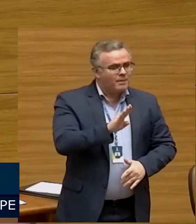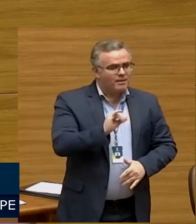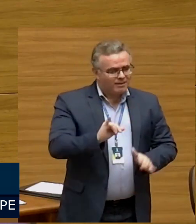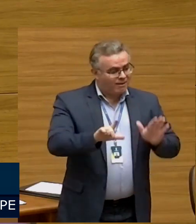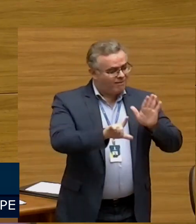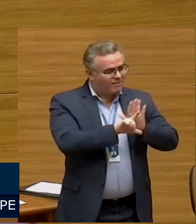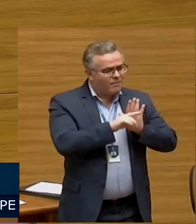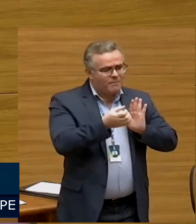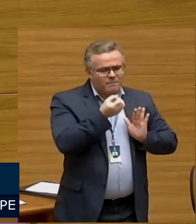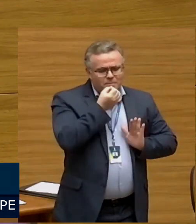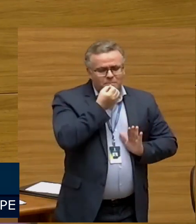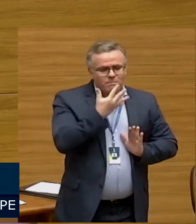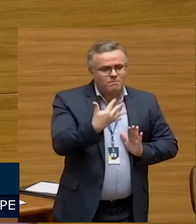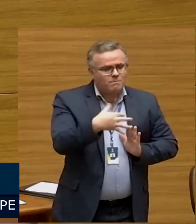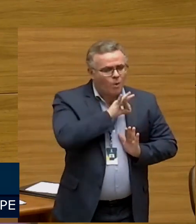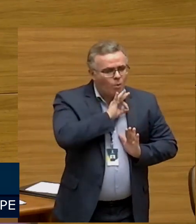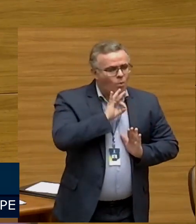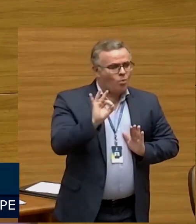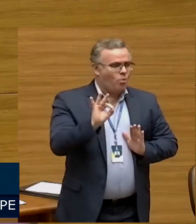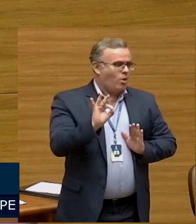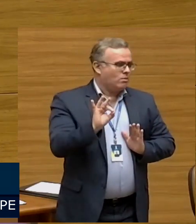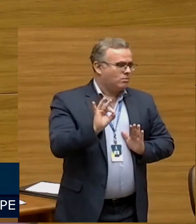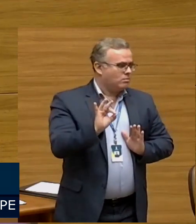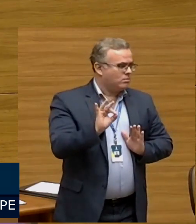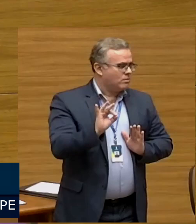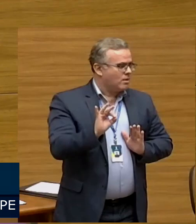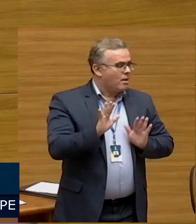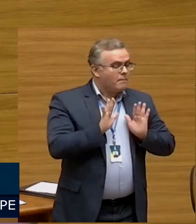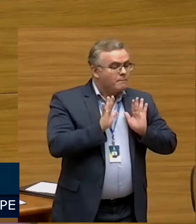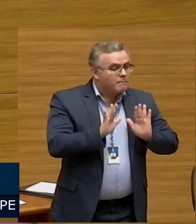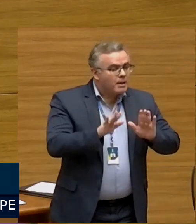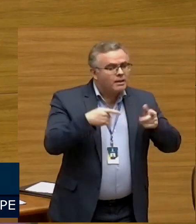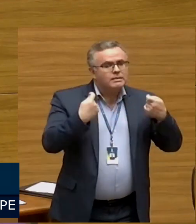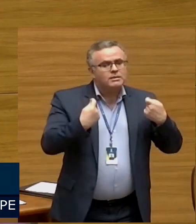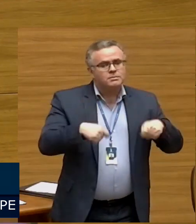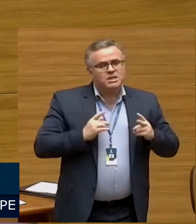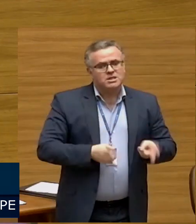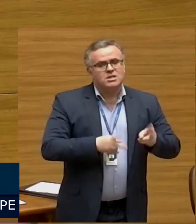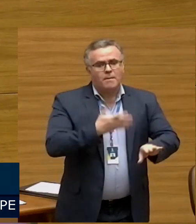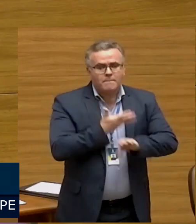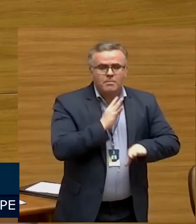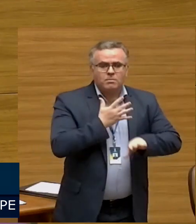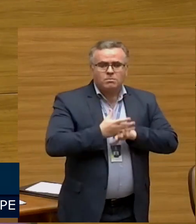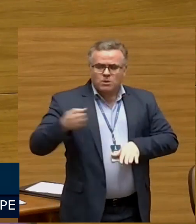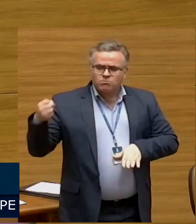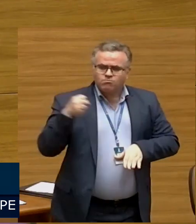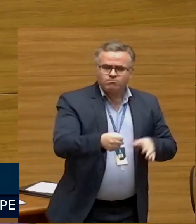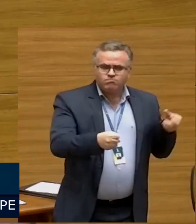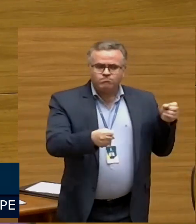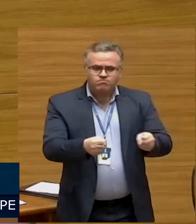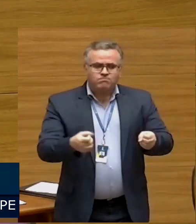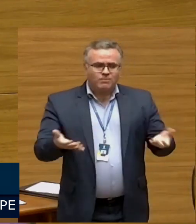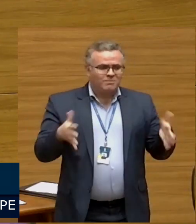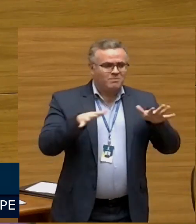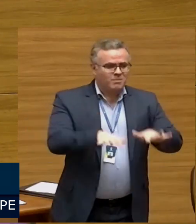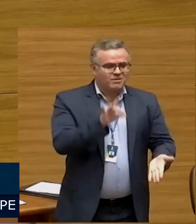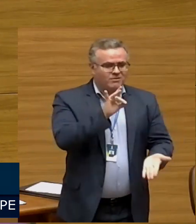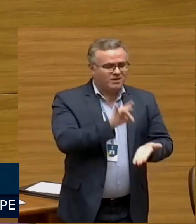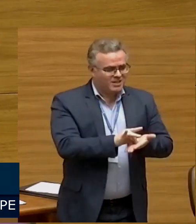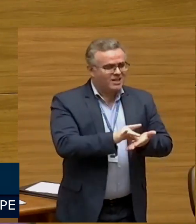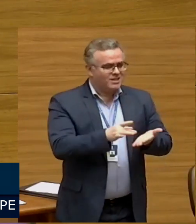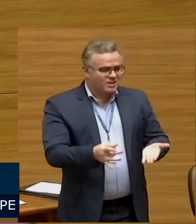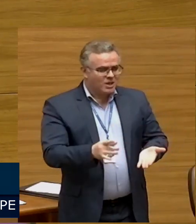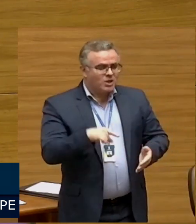rica, mas que realmente a gente precisa colocar na prática, a gente que vive esse dia a dia